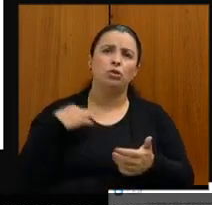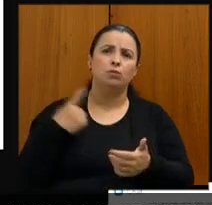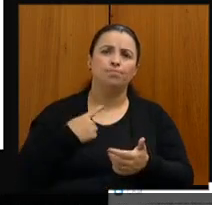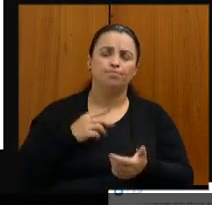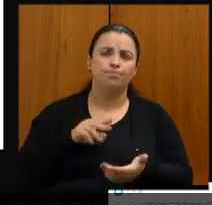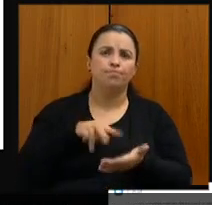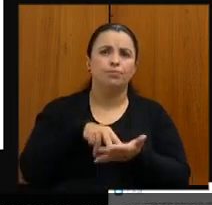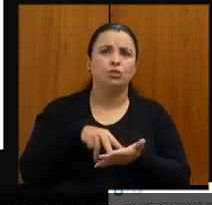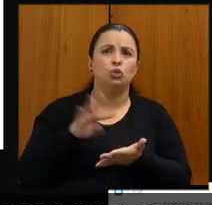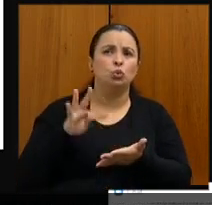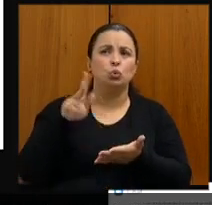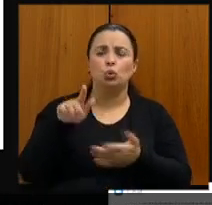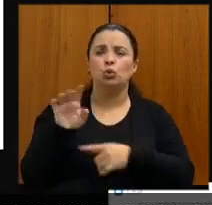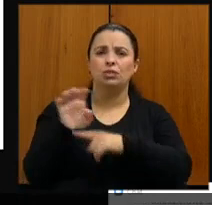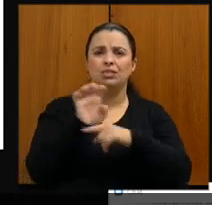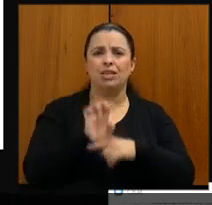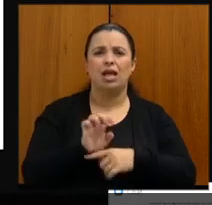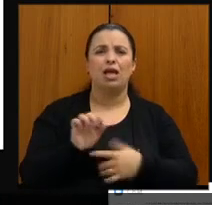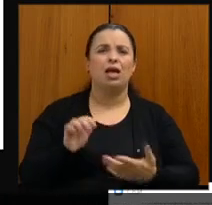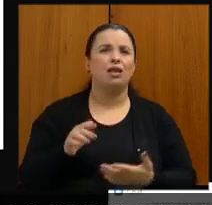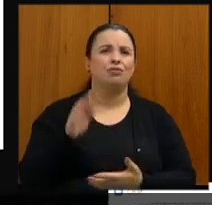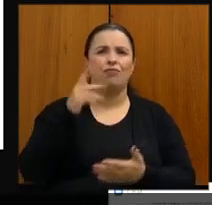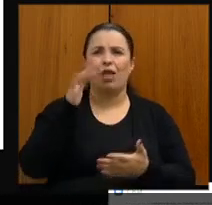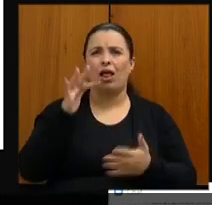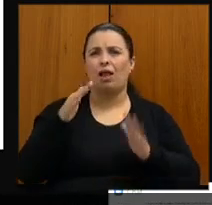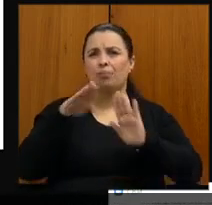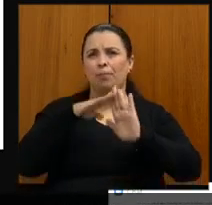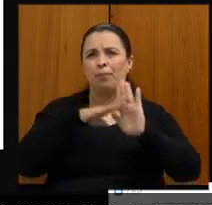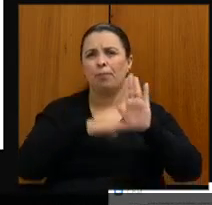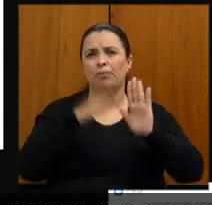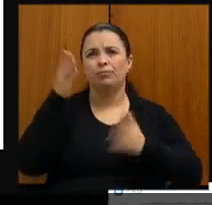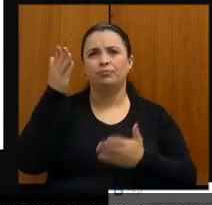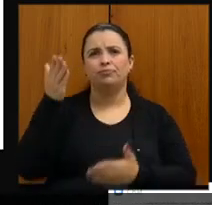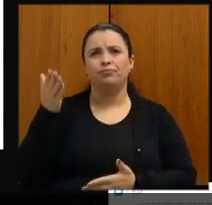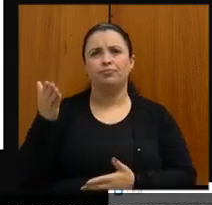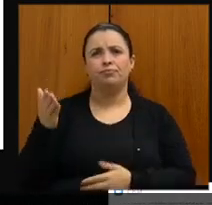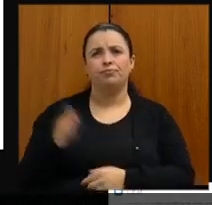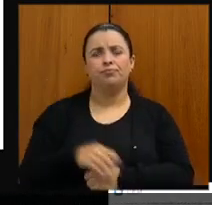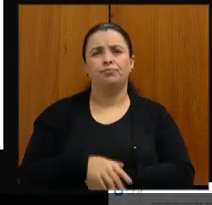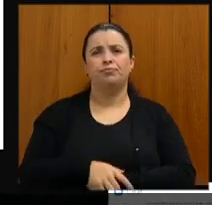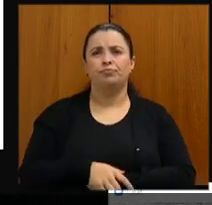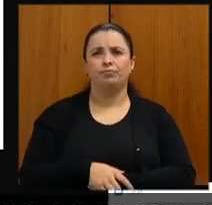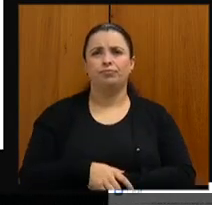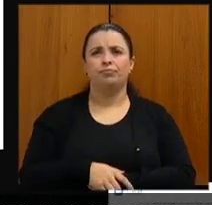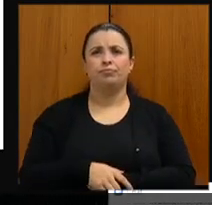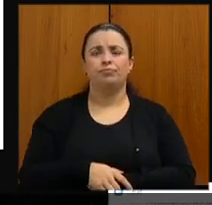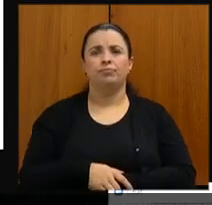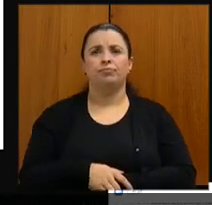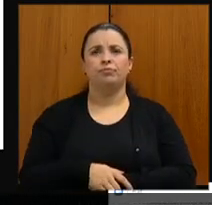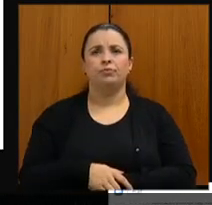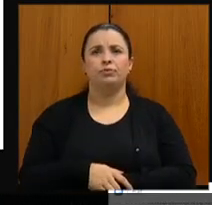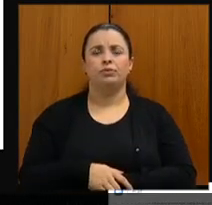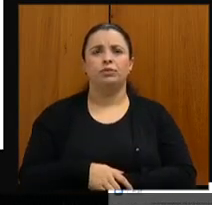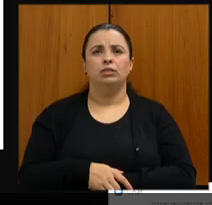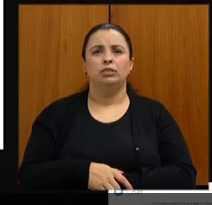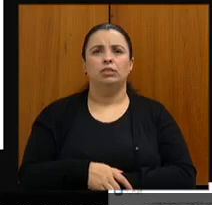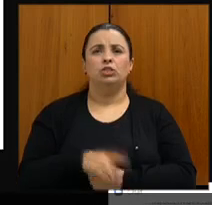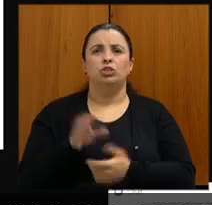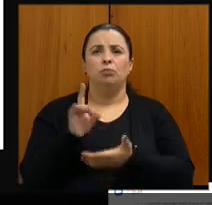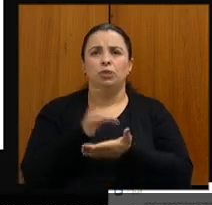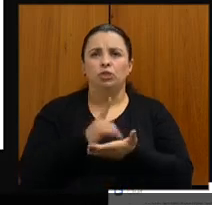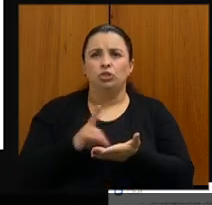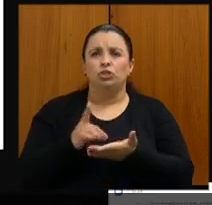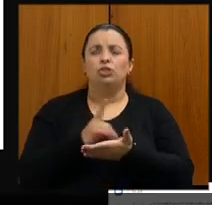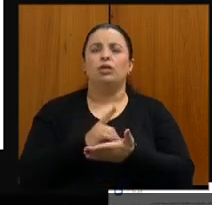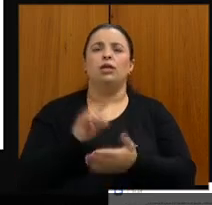em todo o estado Almenara Araçuaí Barbacena Belo Horizonte Buritizeiro Campina Verde Contagem Diamantina